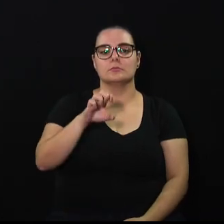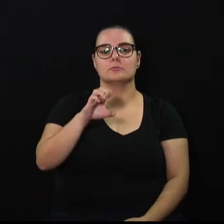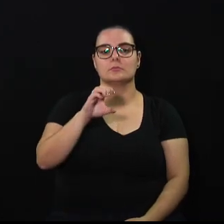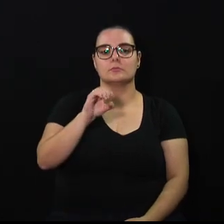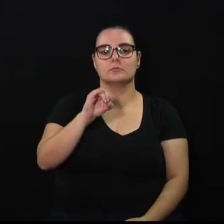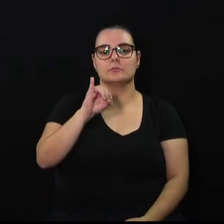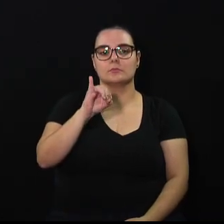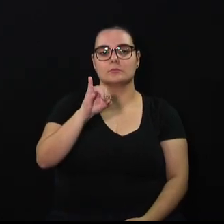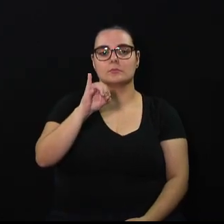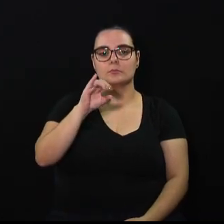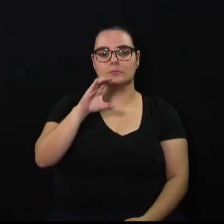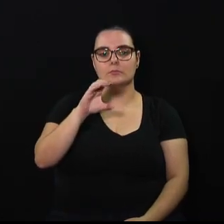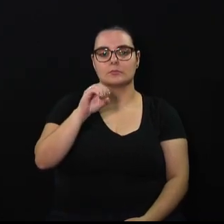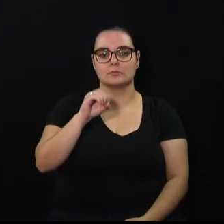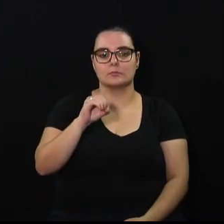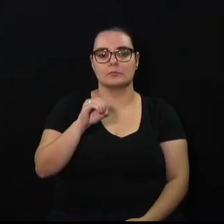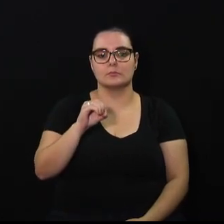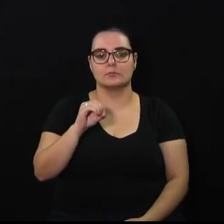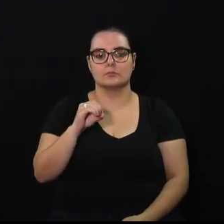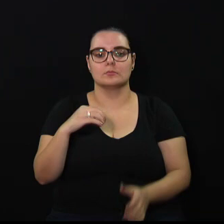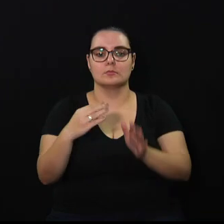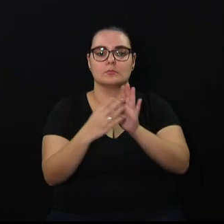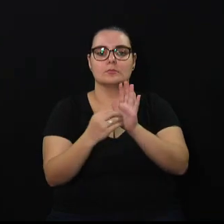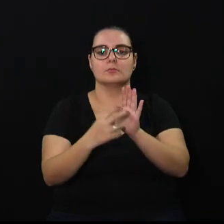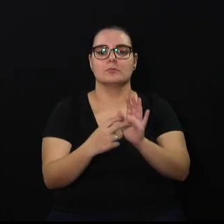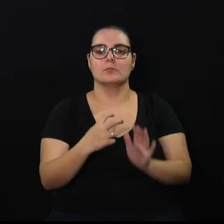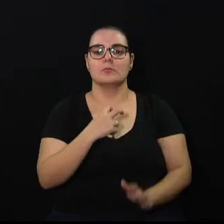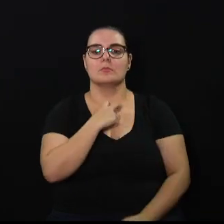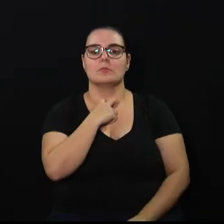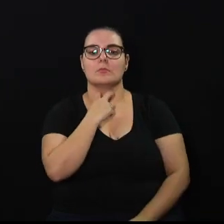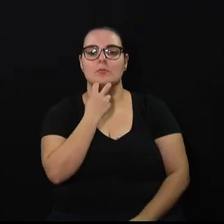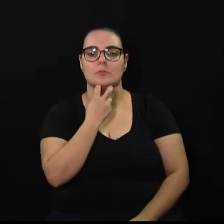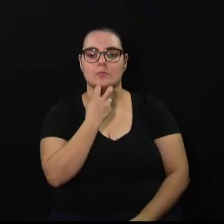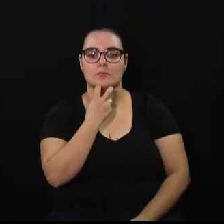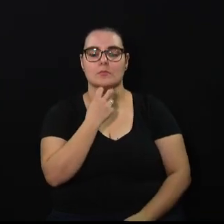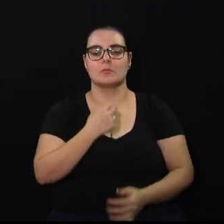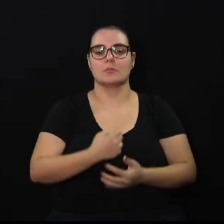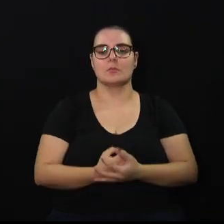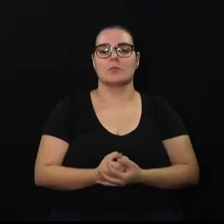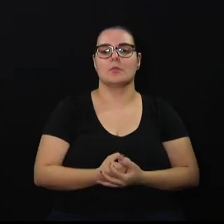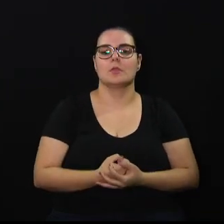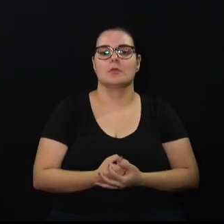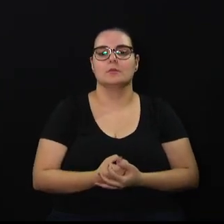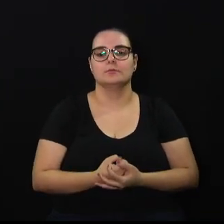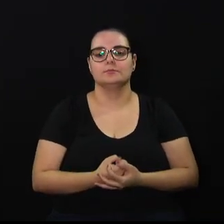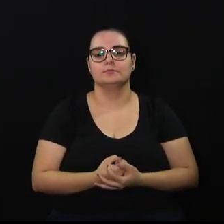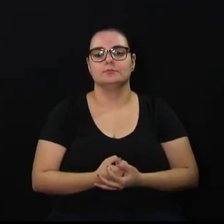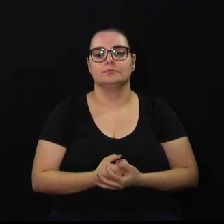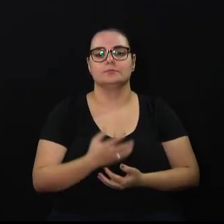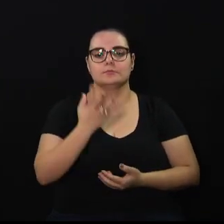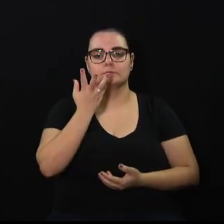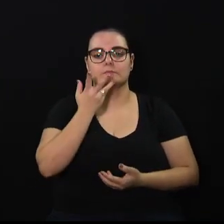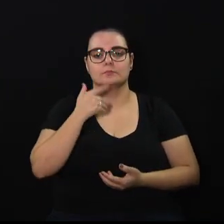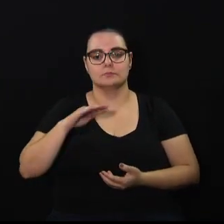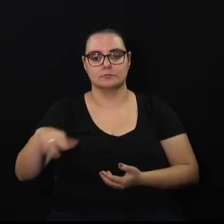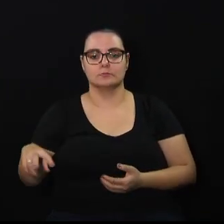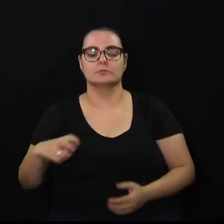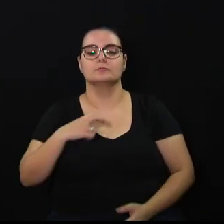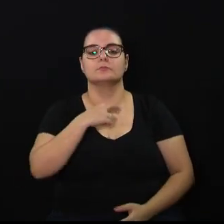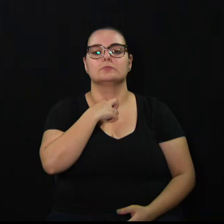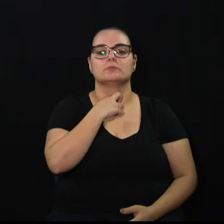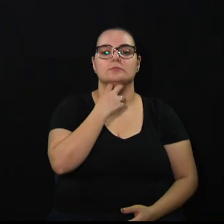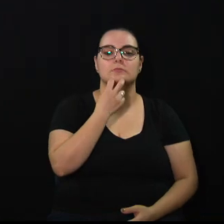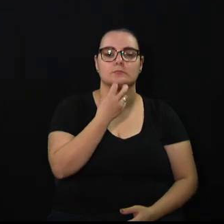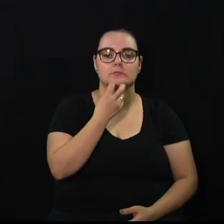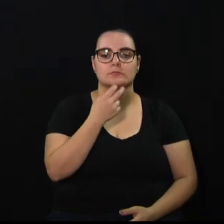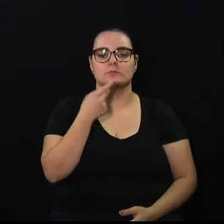ecológico na verdade a gente chama de imitação vocal então pra criança aprenderá a vocalizar né